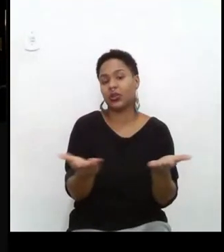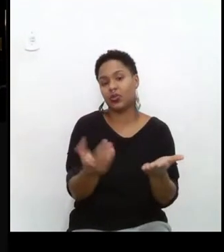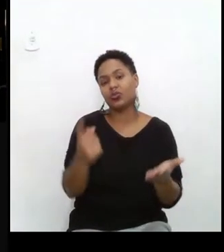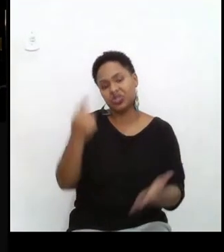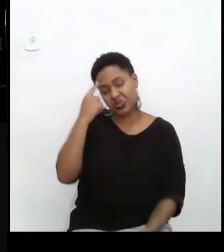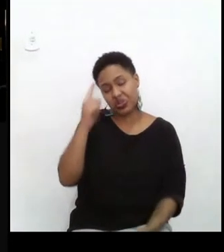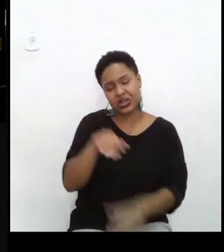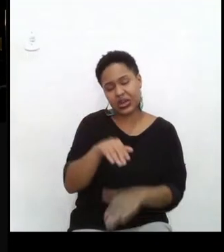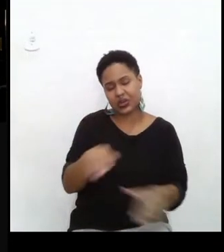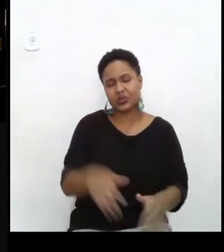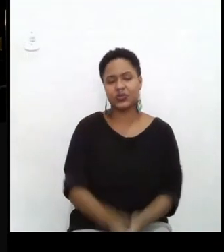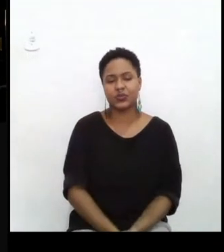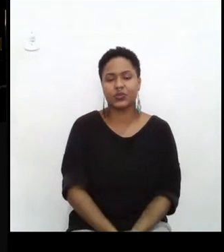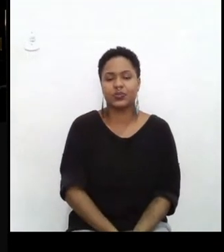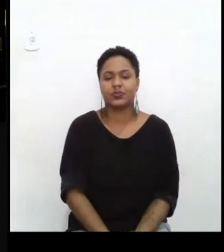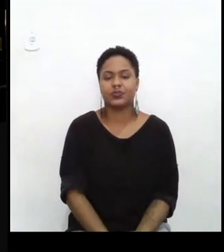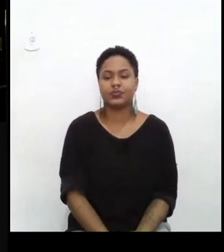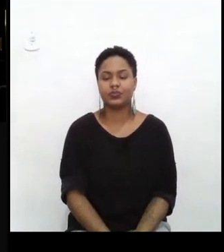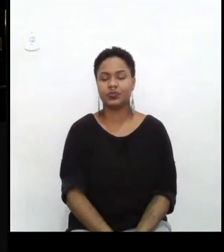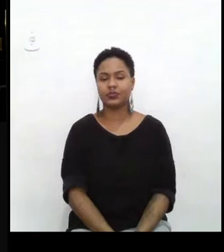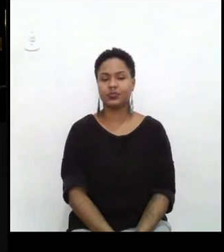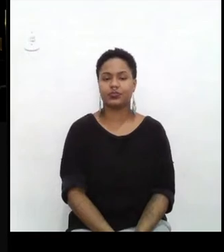E aí